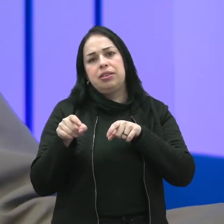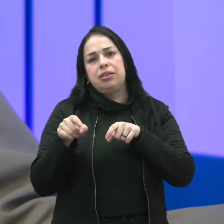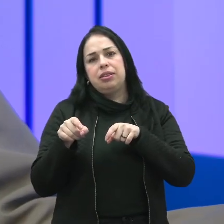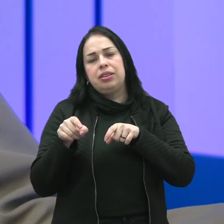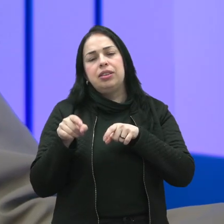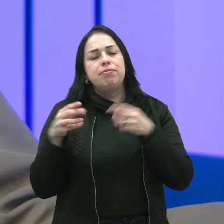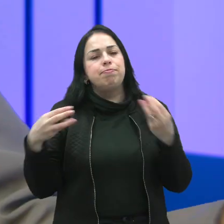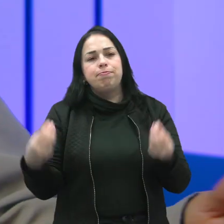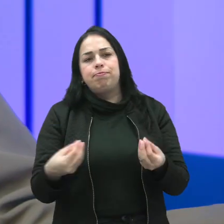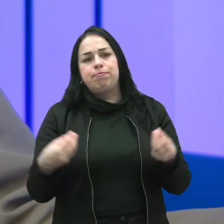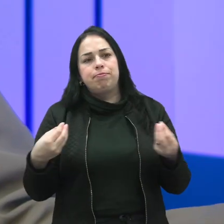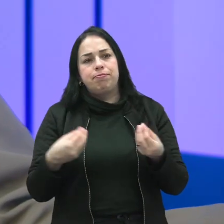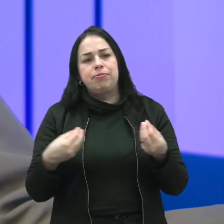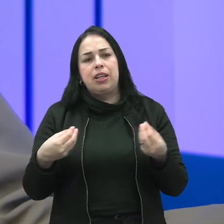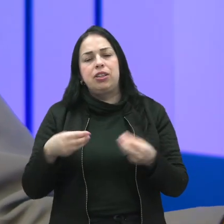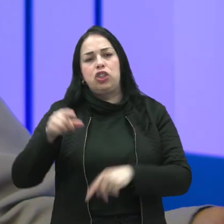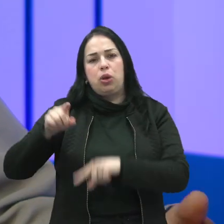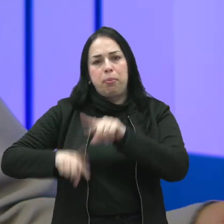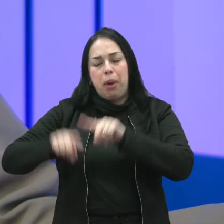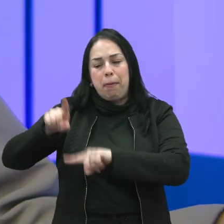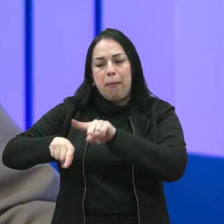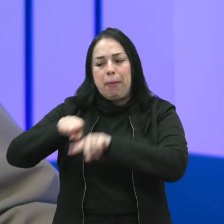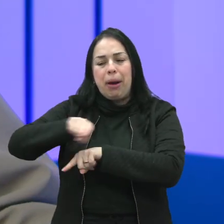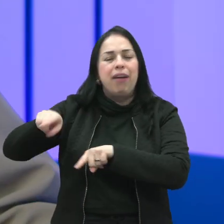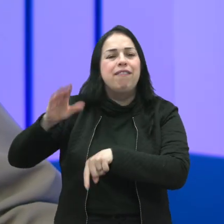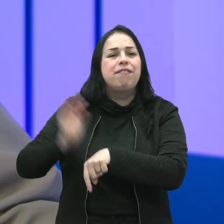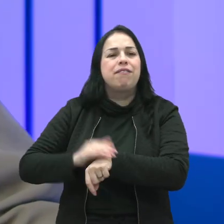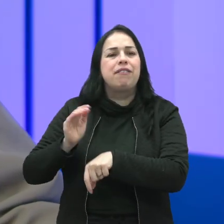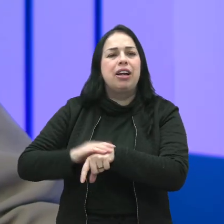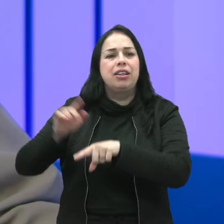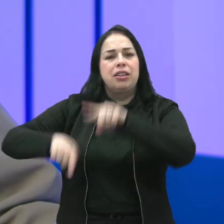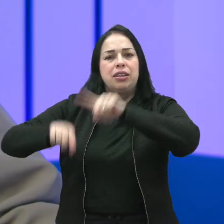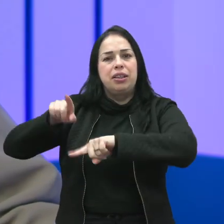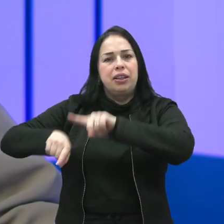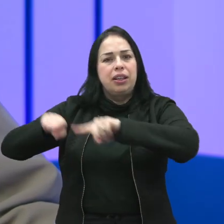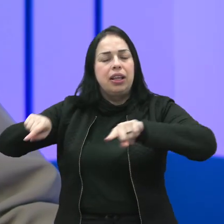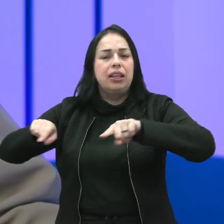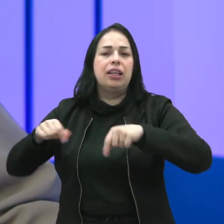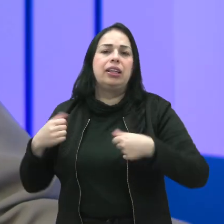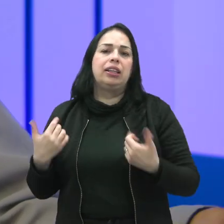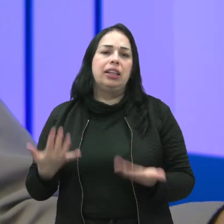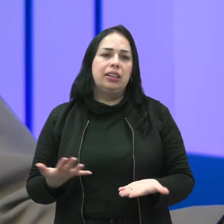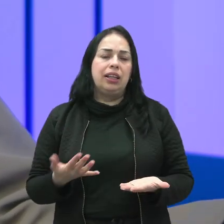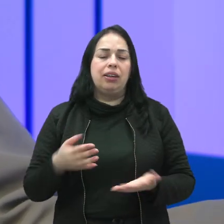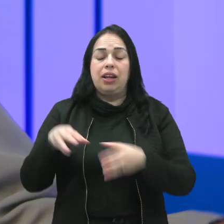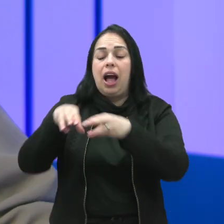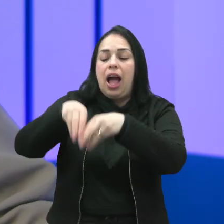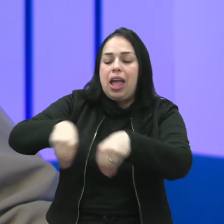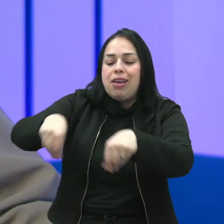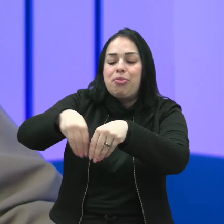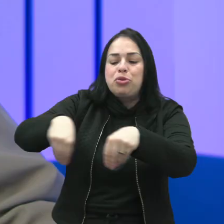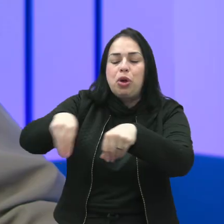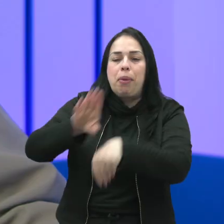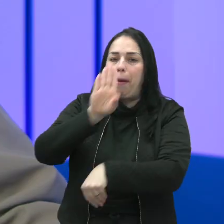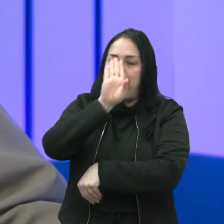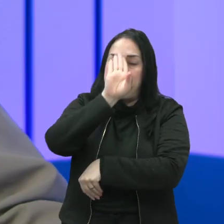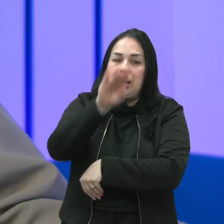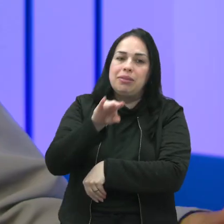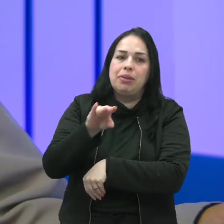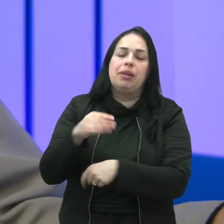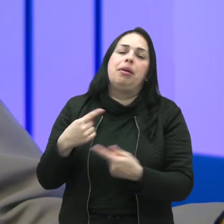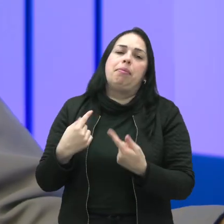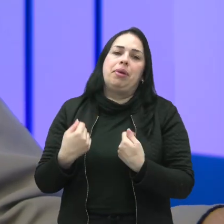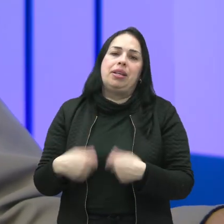na produção dos insumos, né? Sim. Então, a agricultura produzida à base dos insumos, né? Então, tem o solo como a base, né? A gente tem que